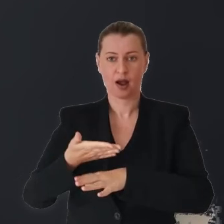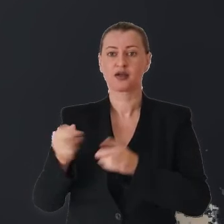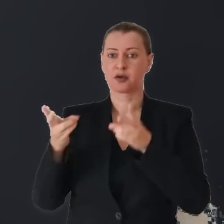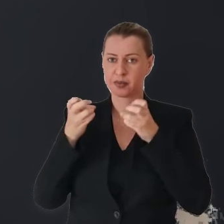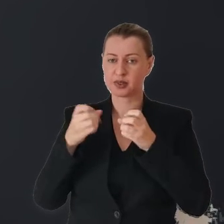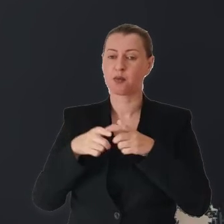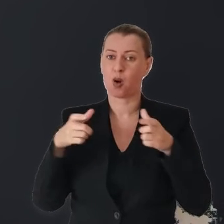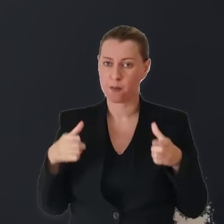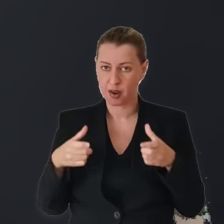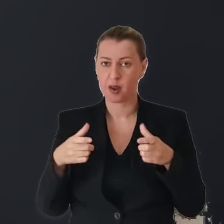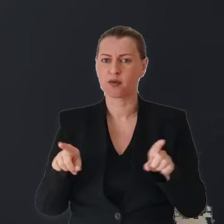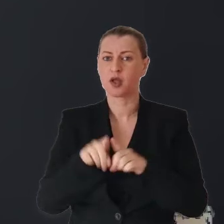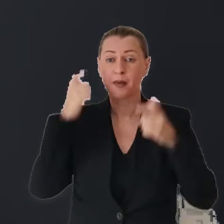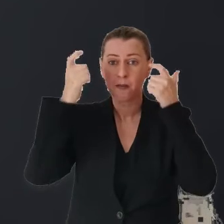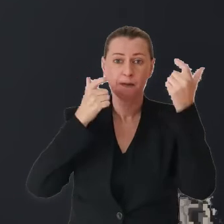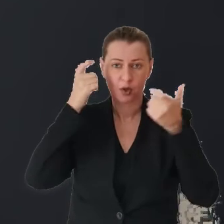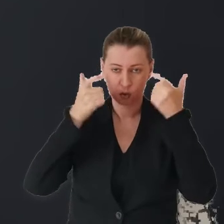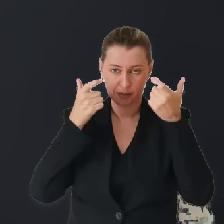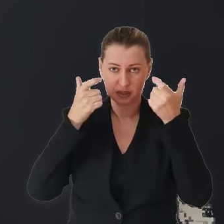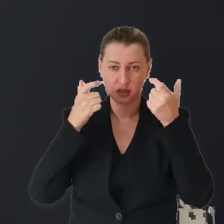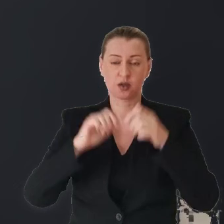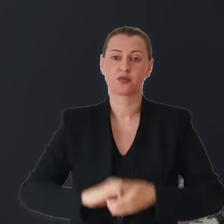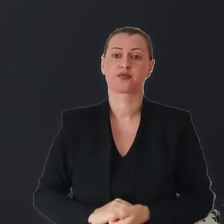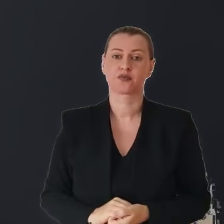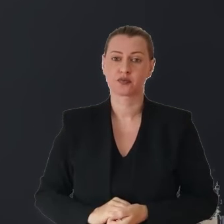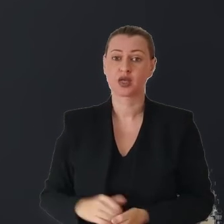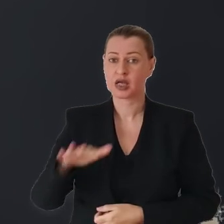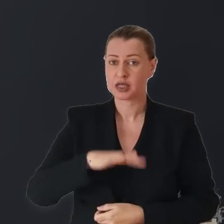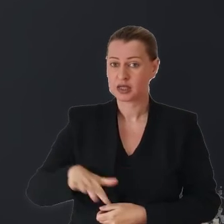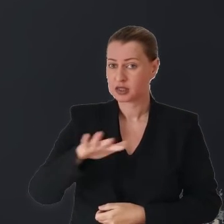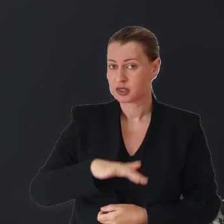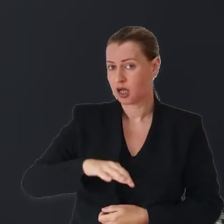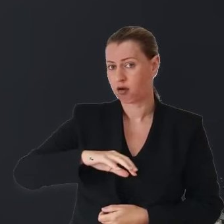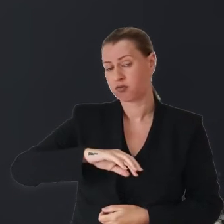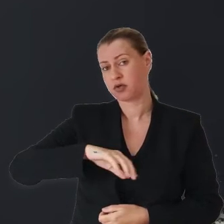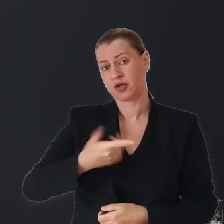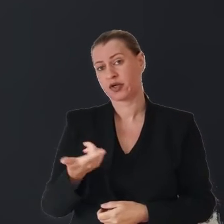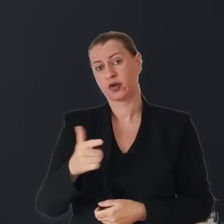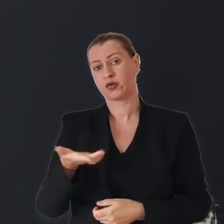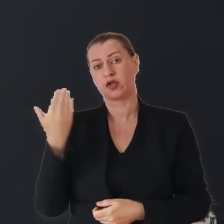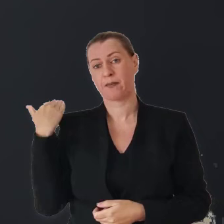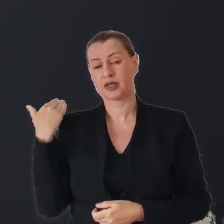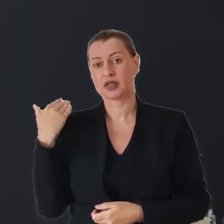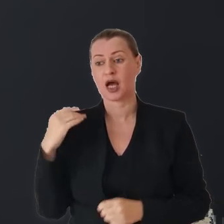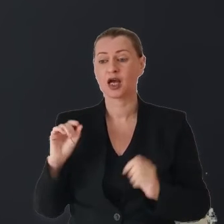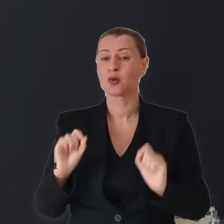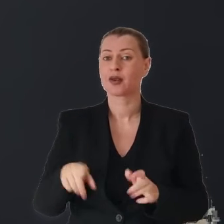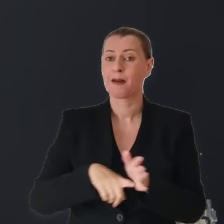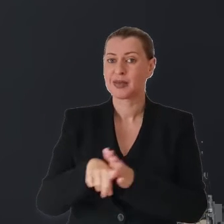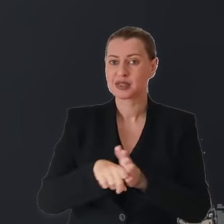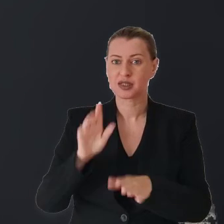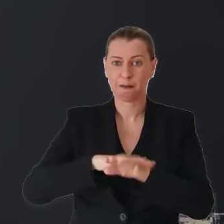assim um aumento, eu vejo uma preocupação dessa área que não tinha. Antigamente as pesquisas eram muito